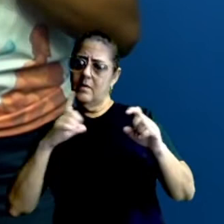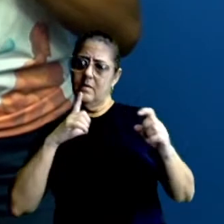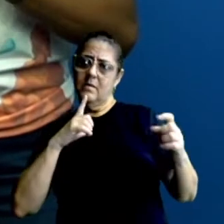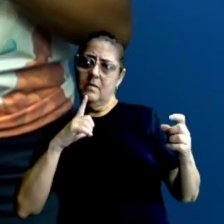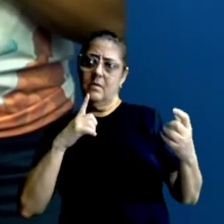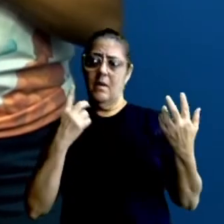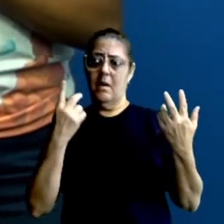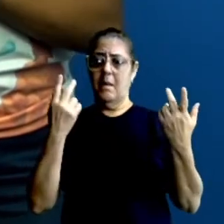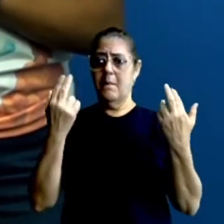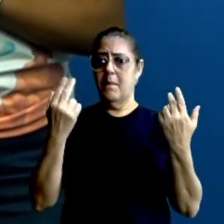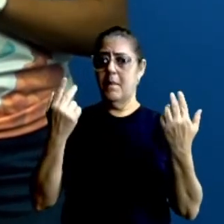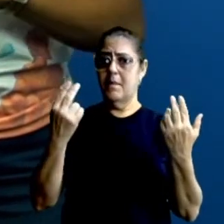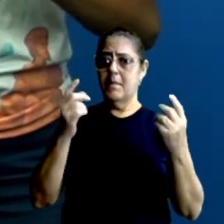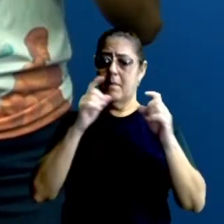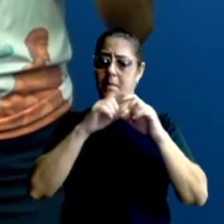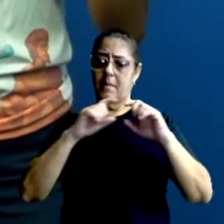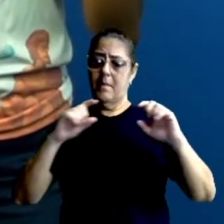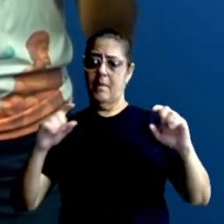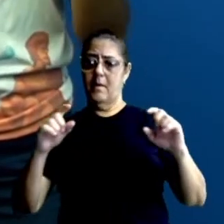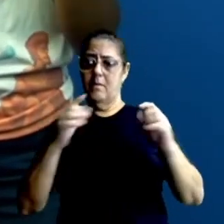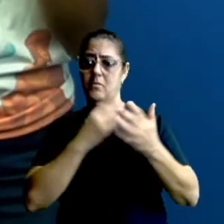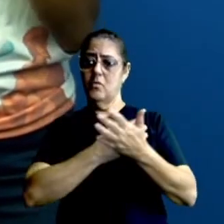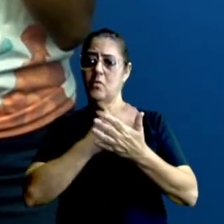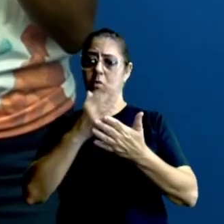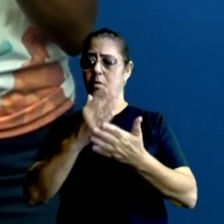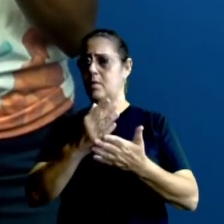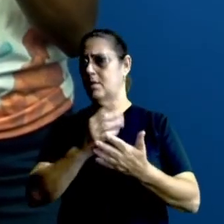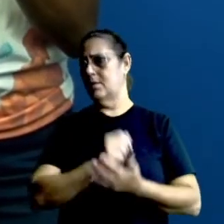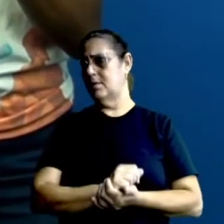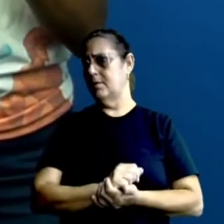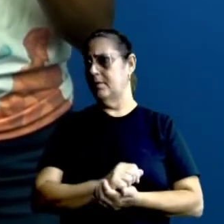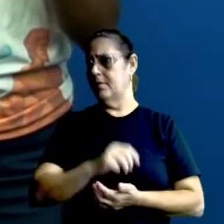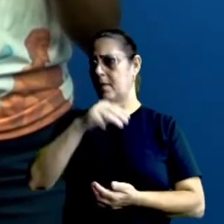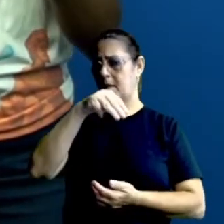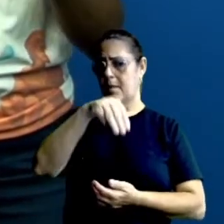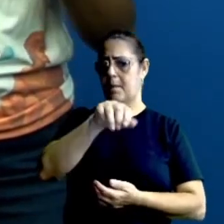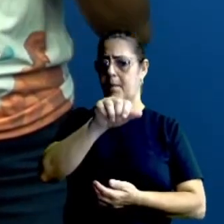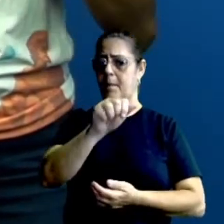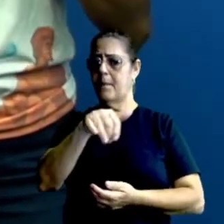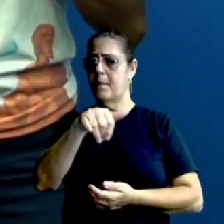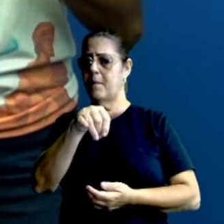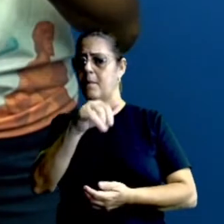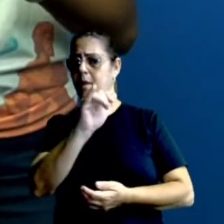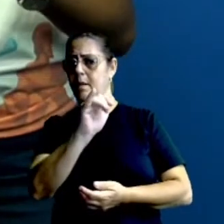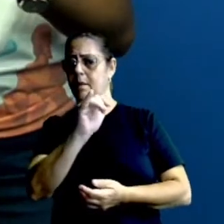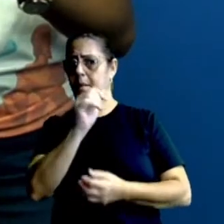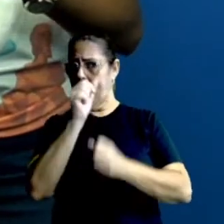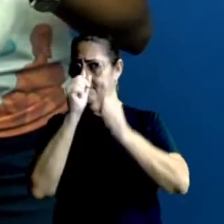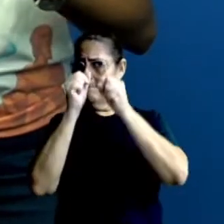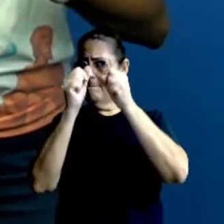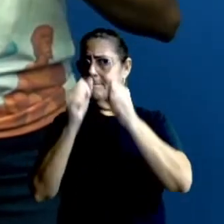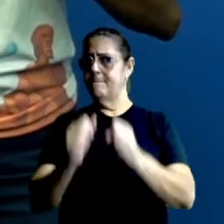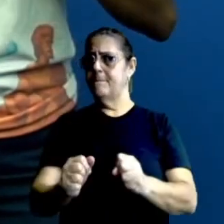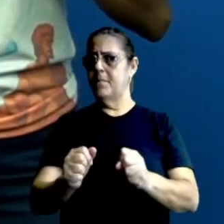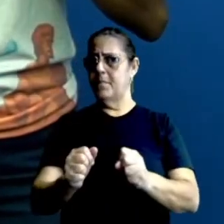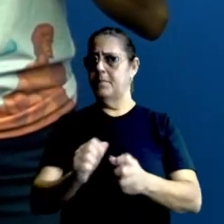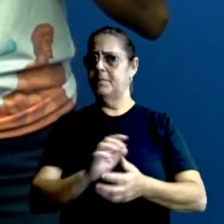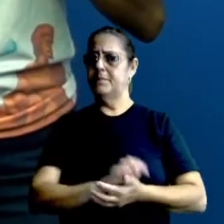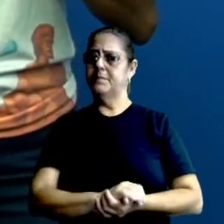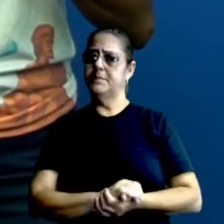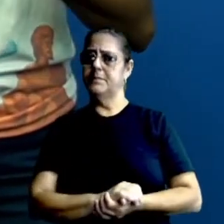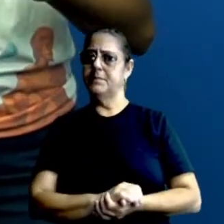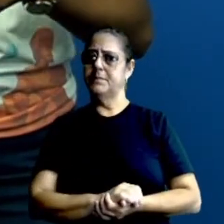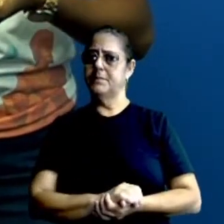têm o mesmo as mesmas palavras iniciais nem ai que quer dizer eu posso então